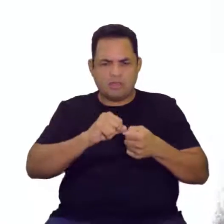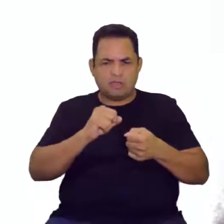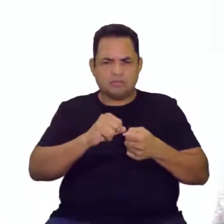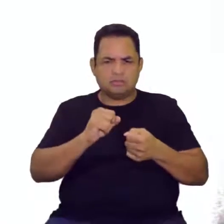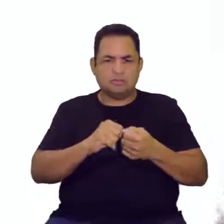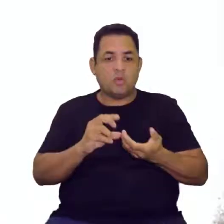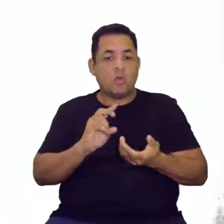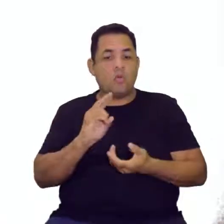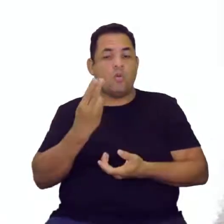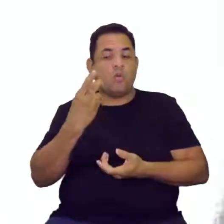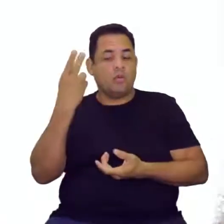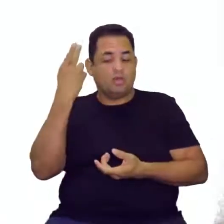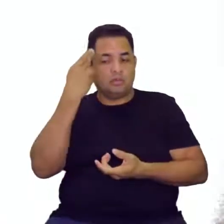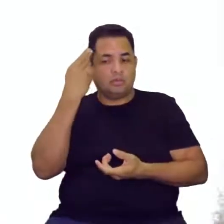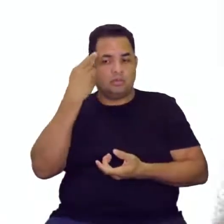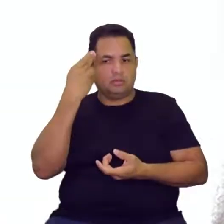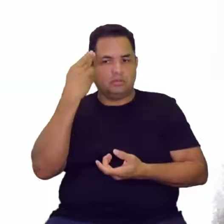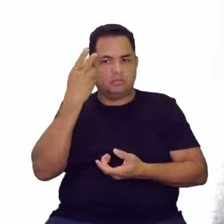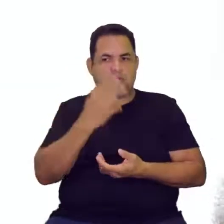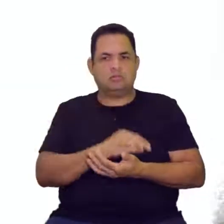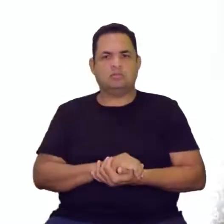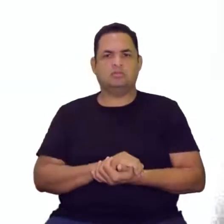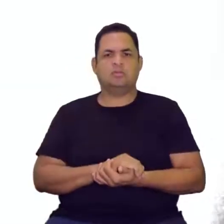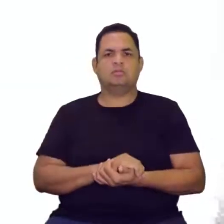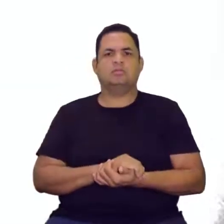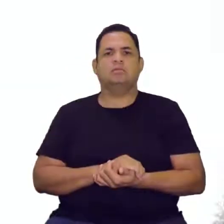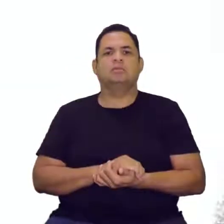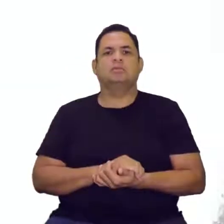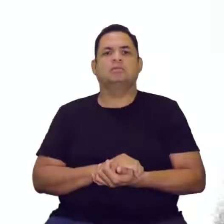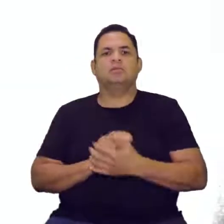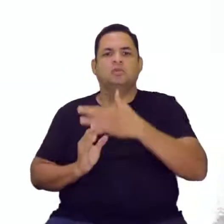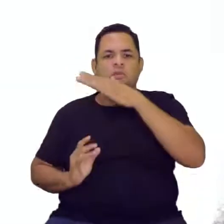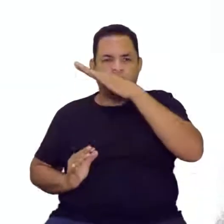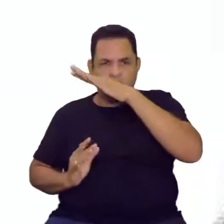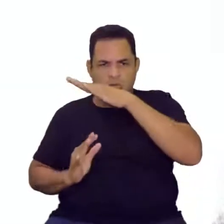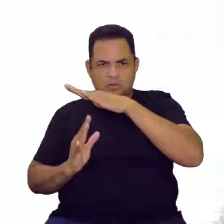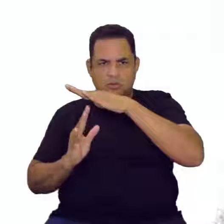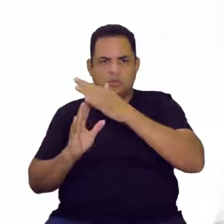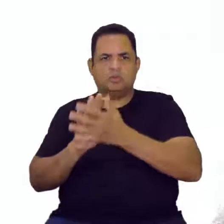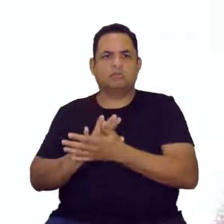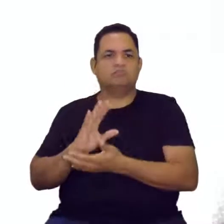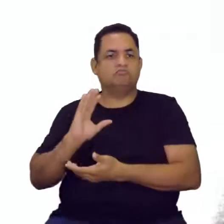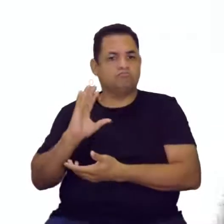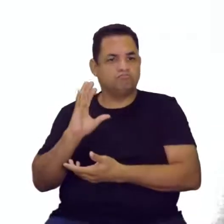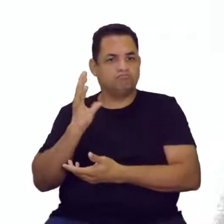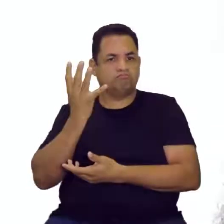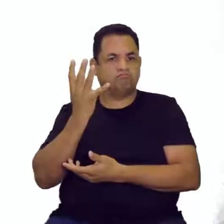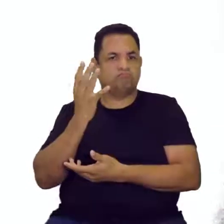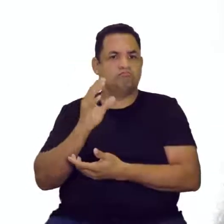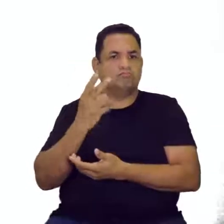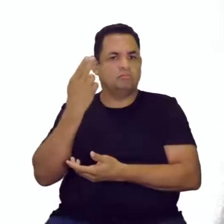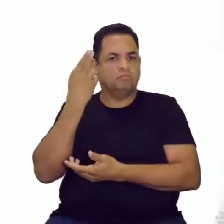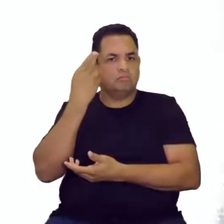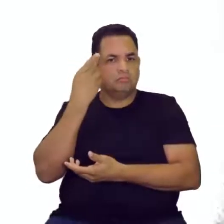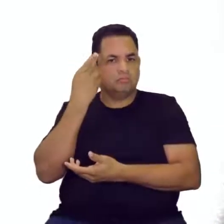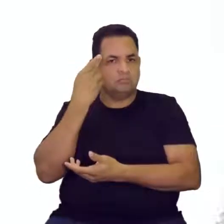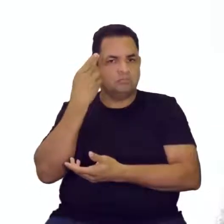natural? Vamos conhecer agora. O efeito estufa, ele é um fenômeno